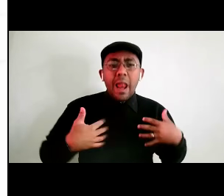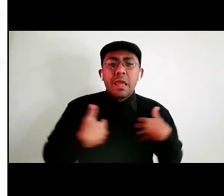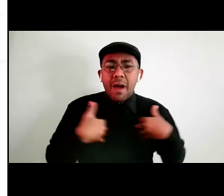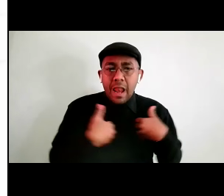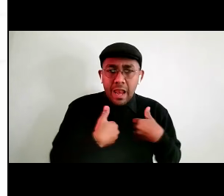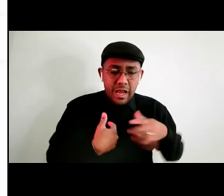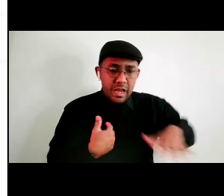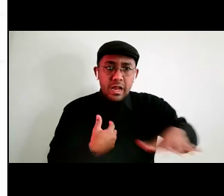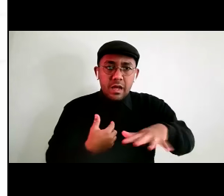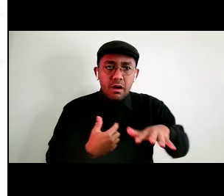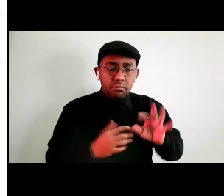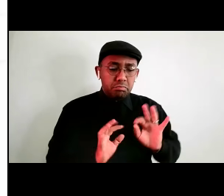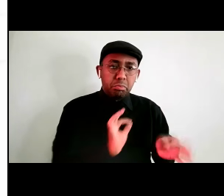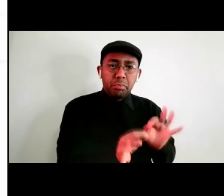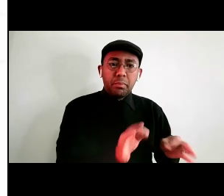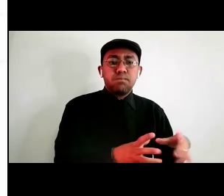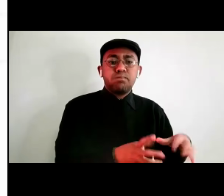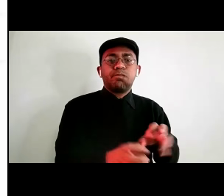transmissão.